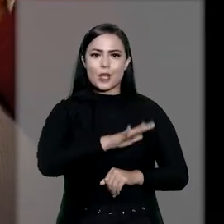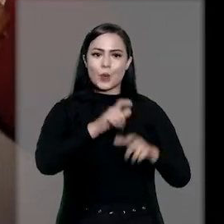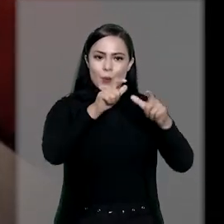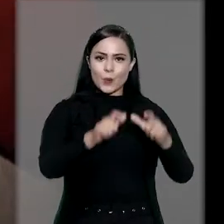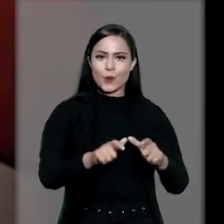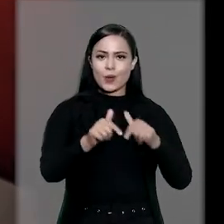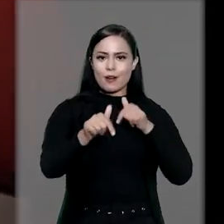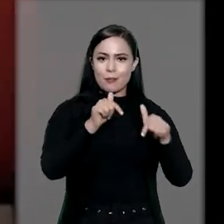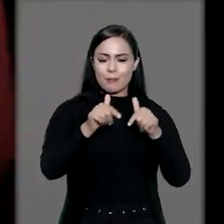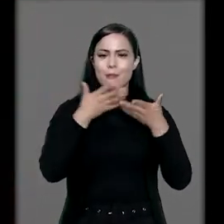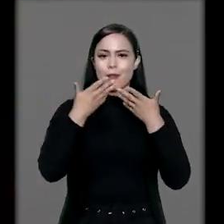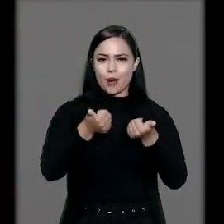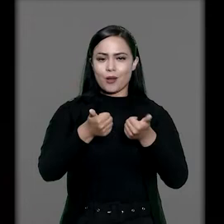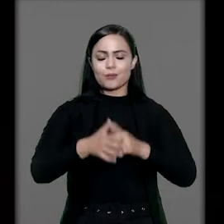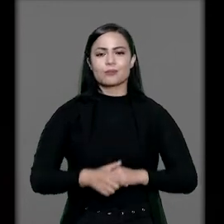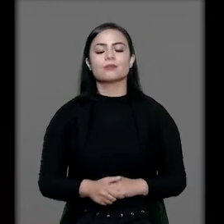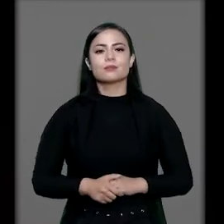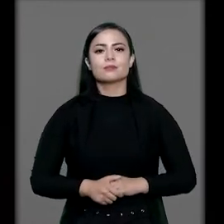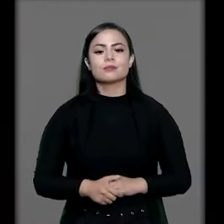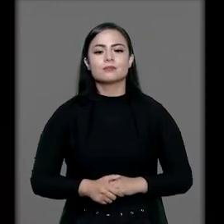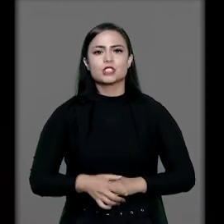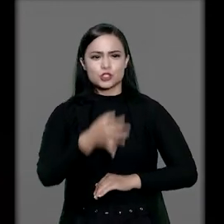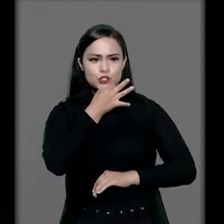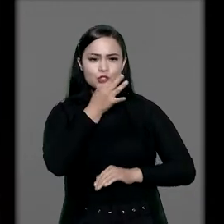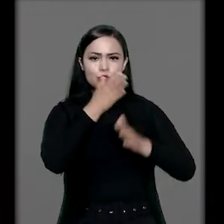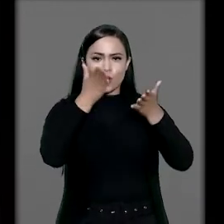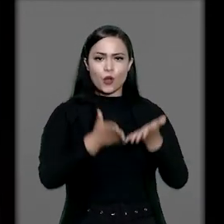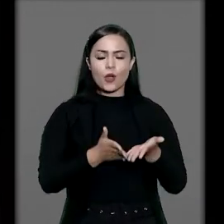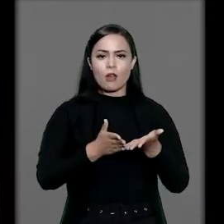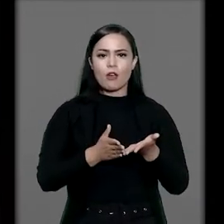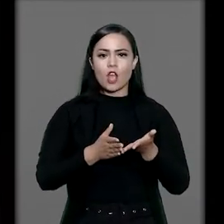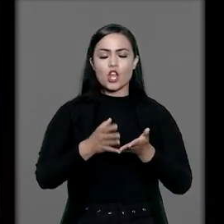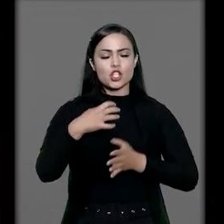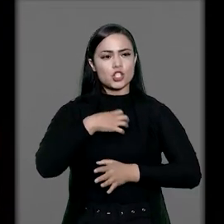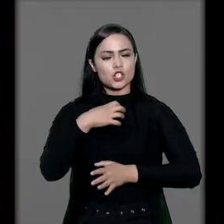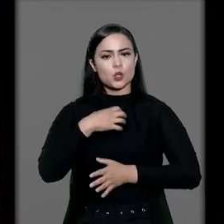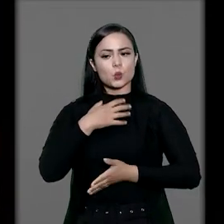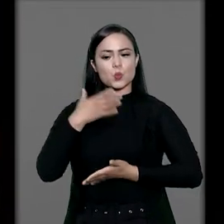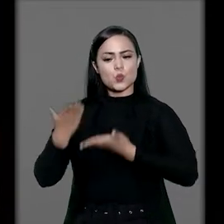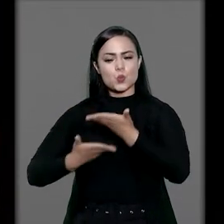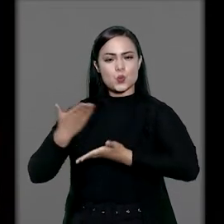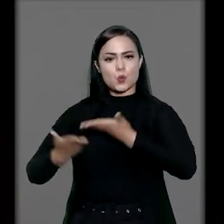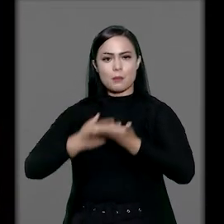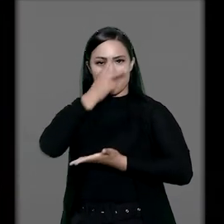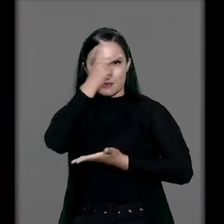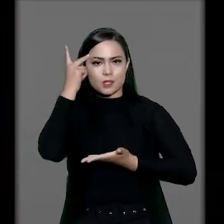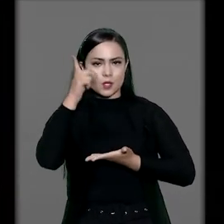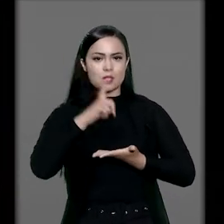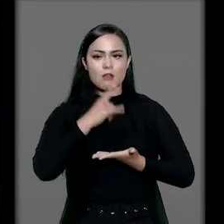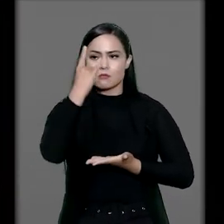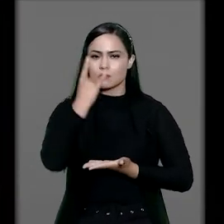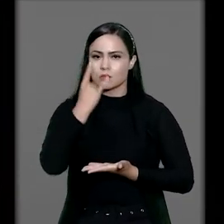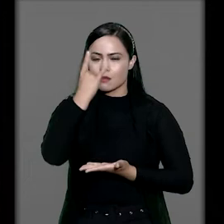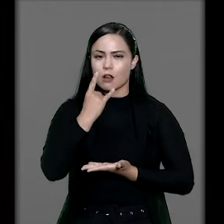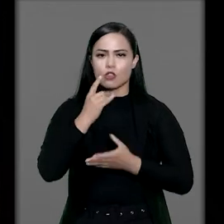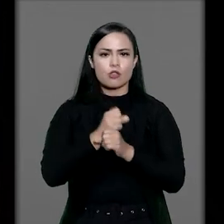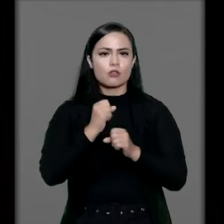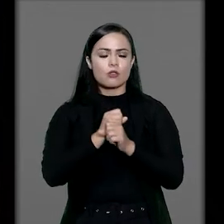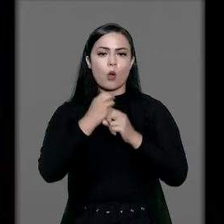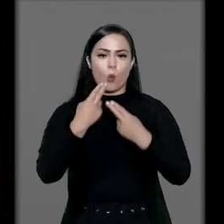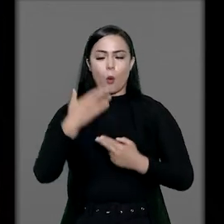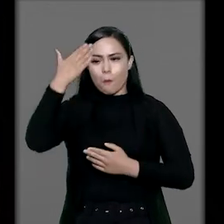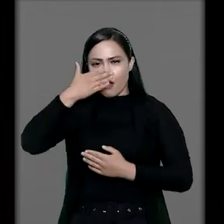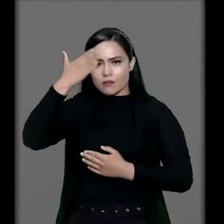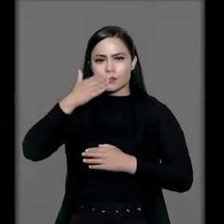ambiente da sua unidade ainda melhor. As dicas de hoje são maneiras de interagir com uma pessoa com cegueira